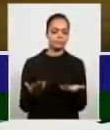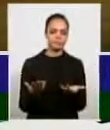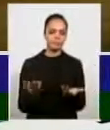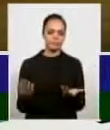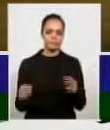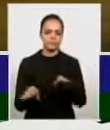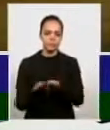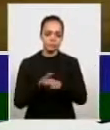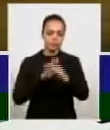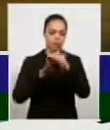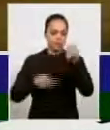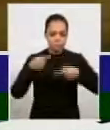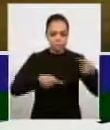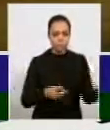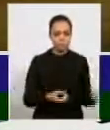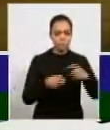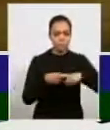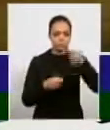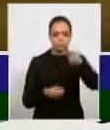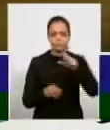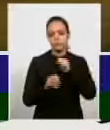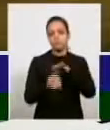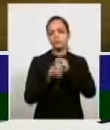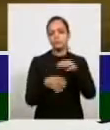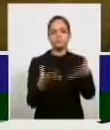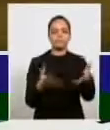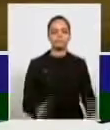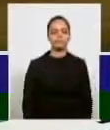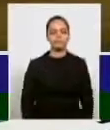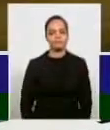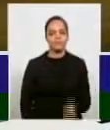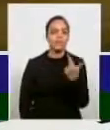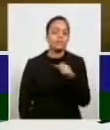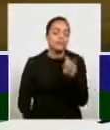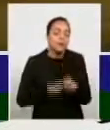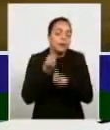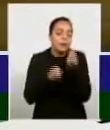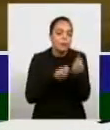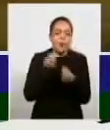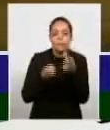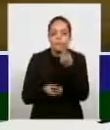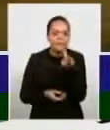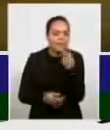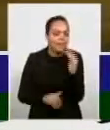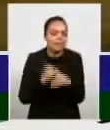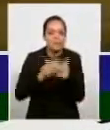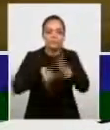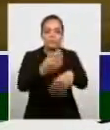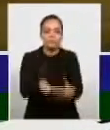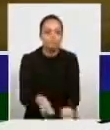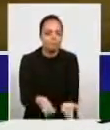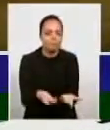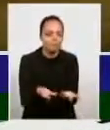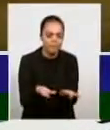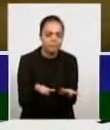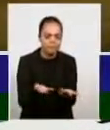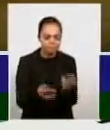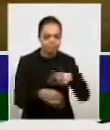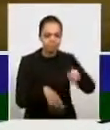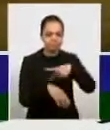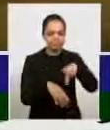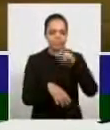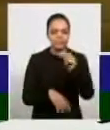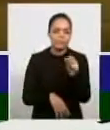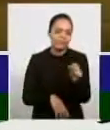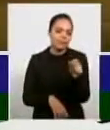a pauta volta a ser a educação. Não há como falar em desenvolvimento num país